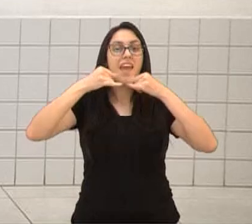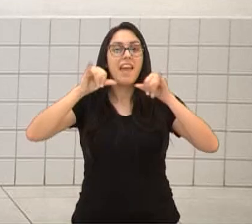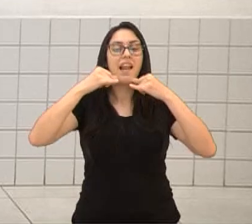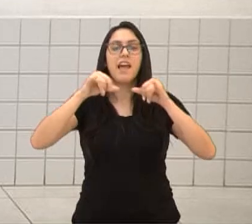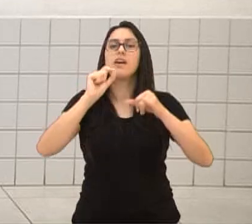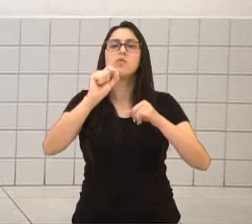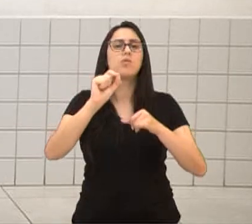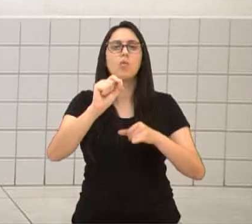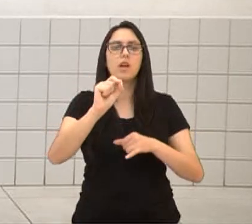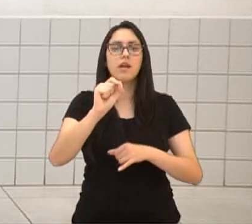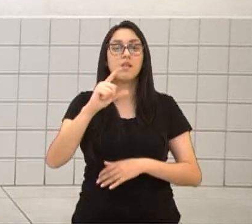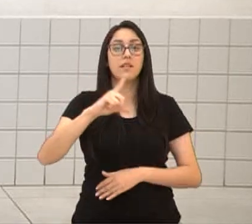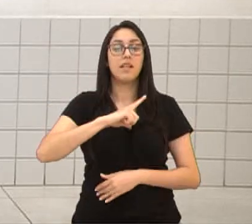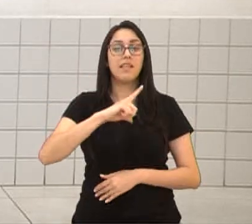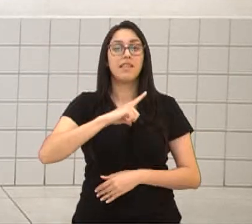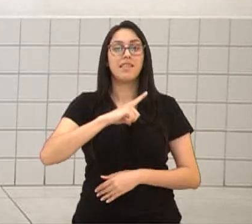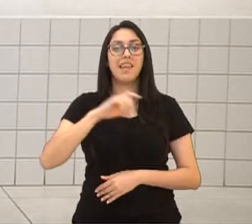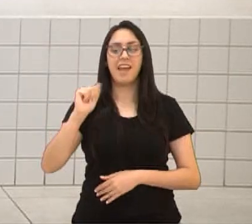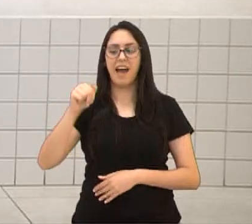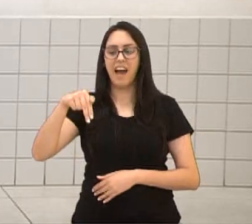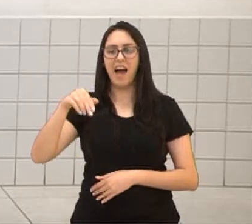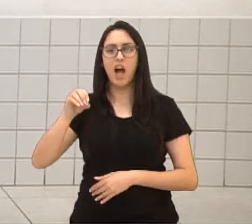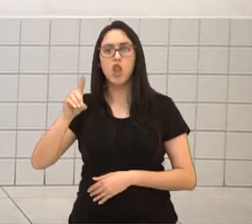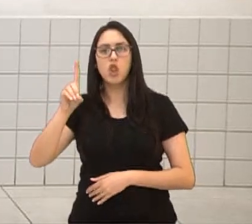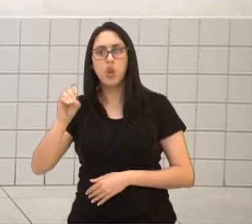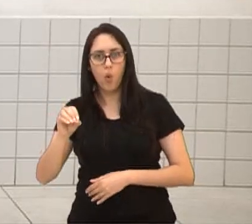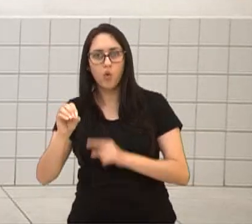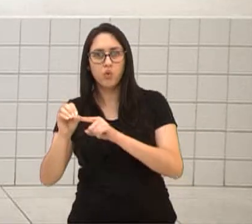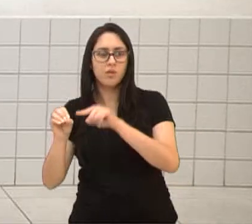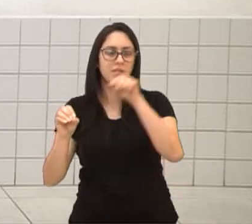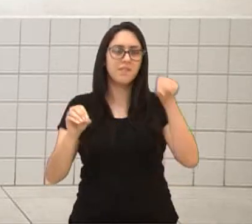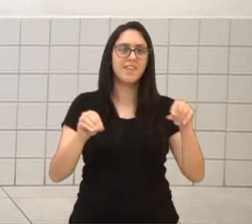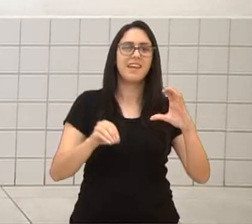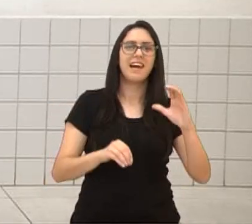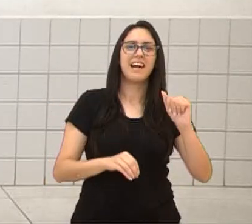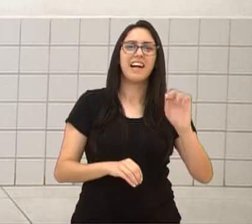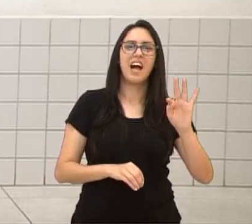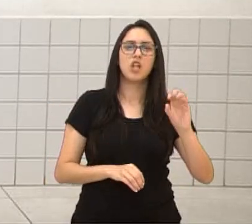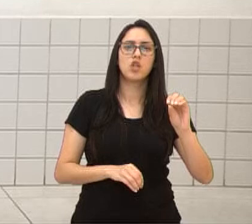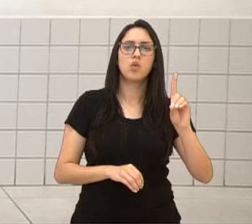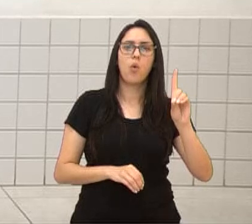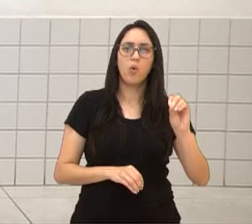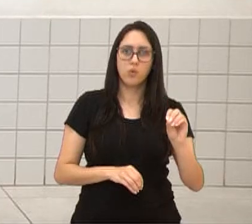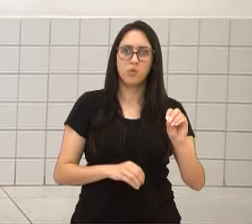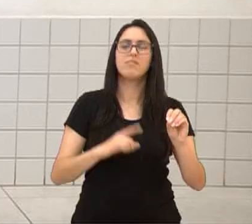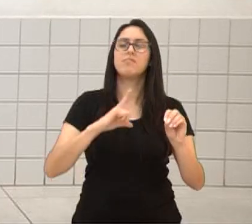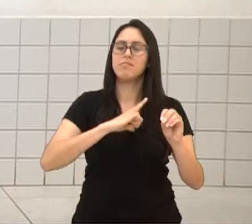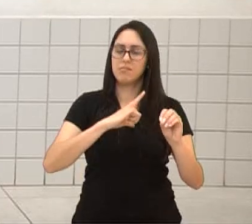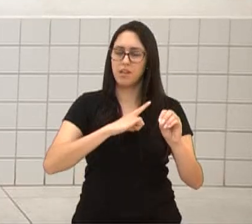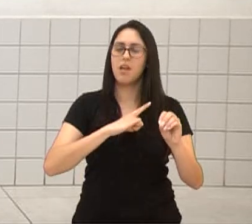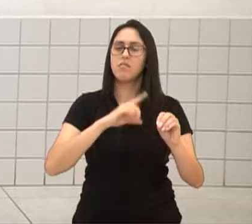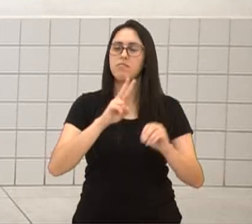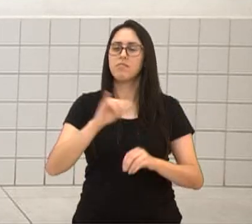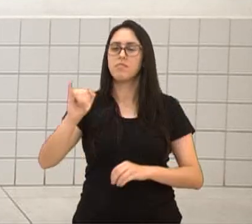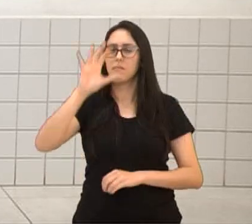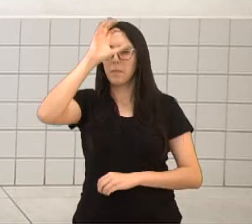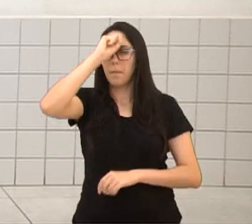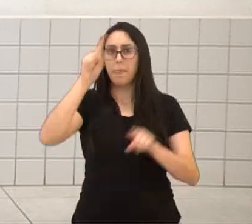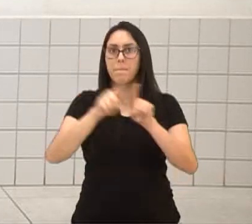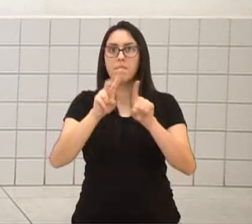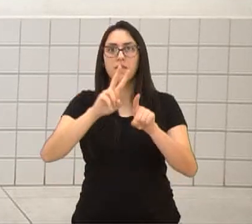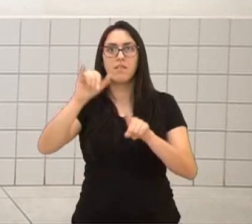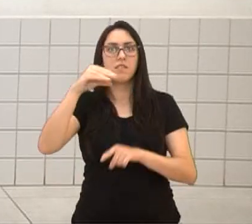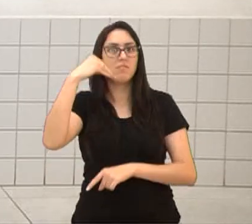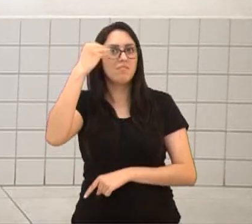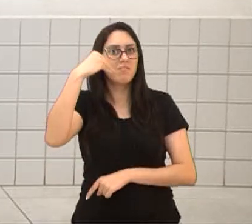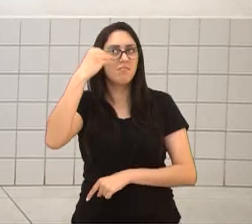que sentido? Lá do anodo para o cátodo, do negativo para o positivo. Vamos ver isso aí. E vai ter até experiência lá no